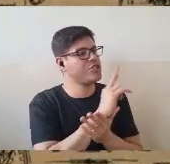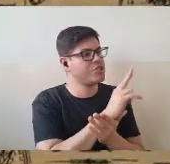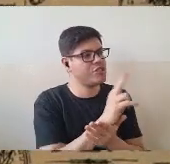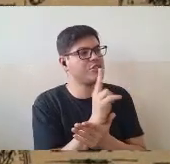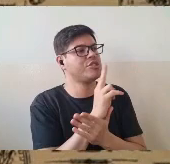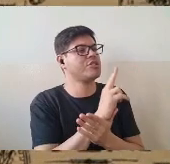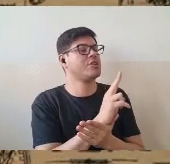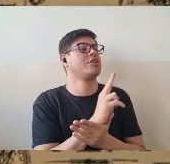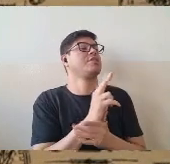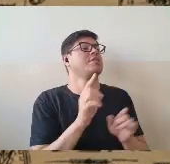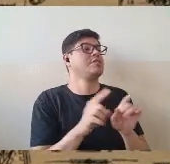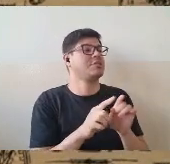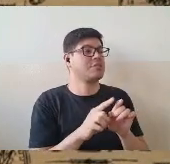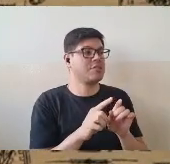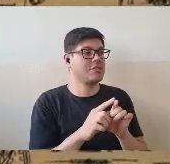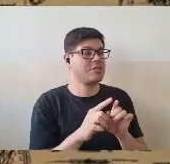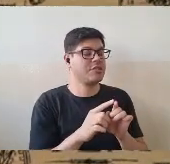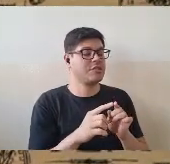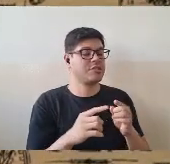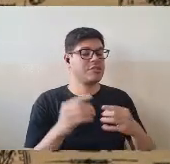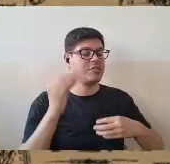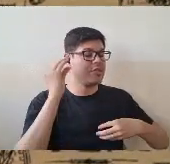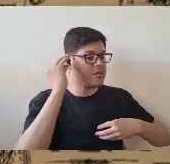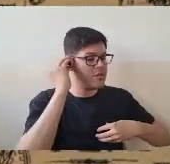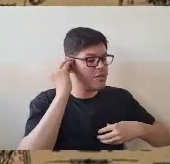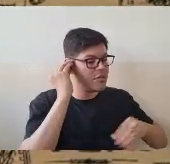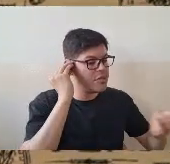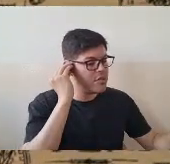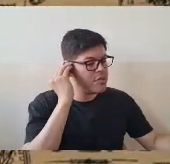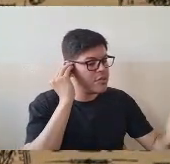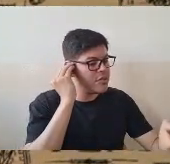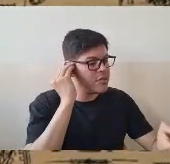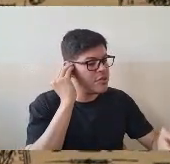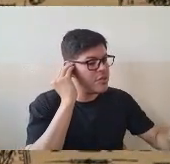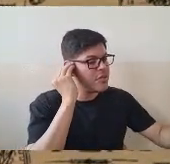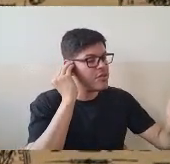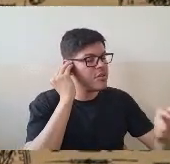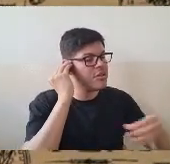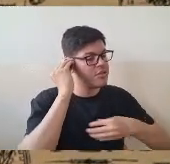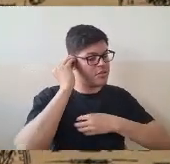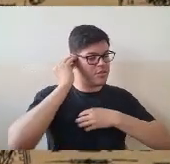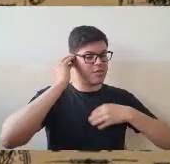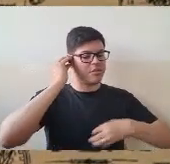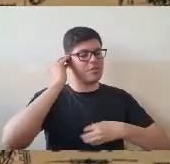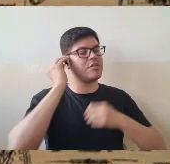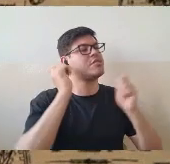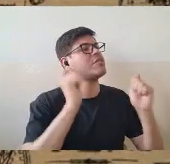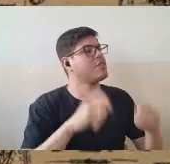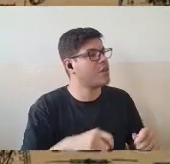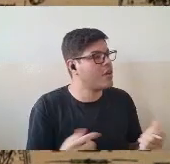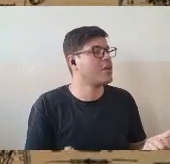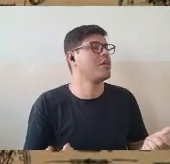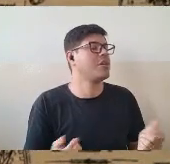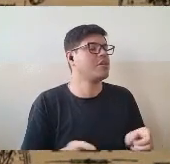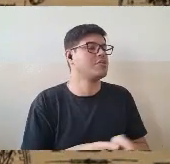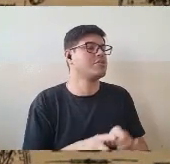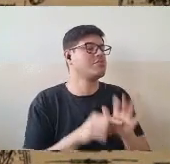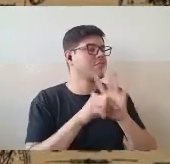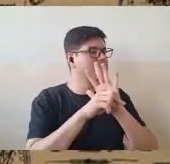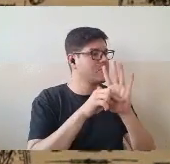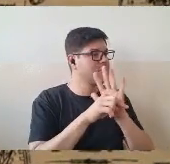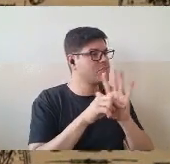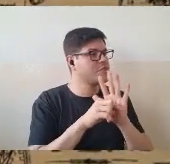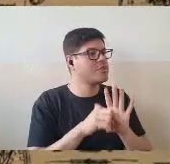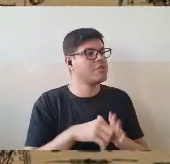tá? Faço em todas as crianças que vão lá, examino da cabeça até os pés. Sempre foi assim. Fazia o Sempre testezinho foi da desse perna, jeito.